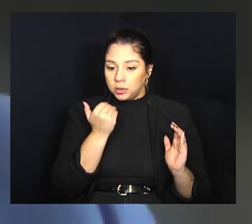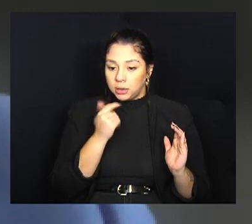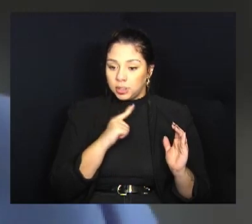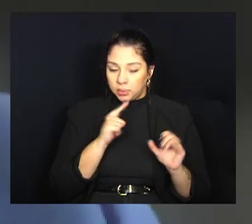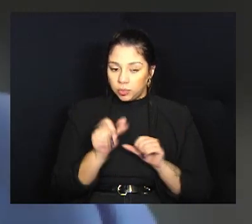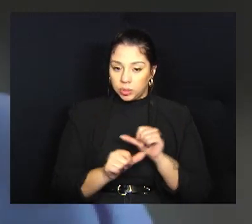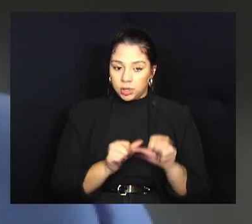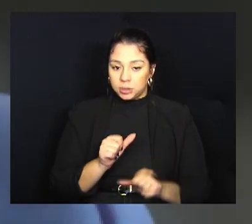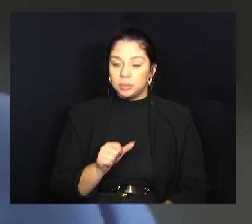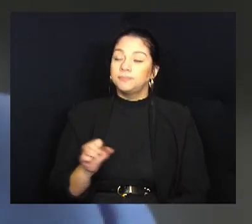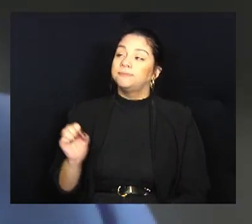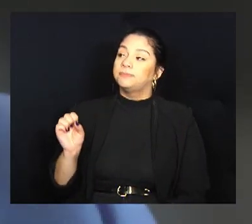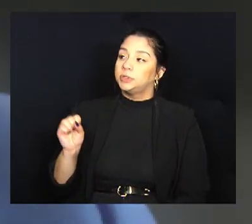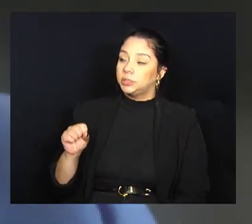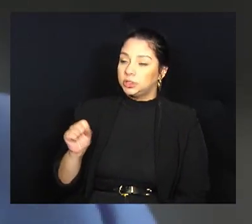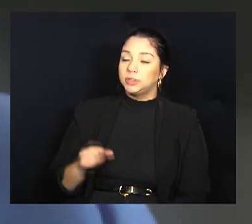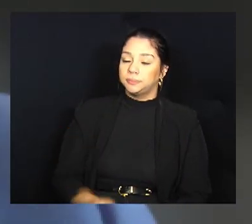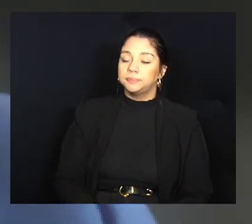Sim.